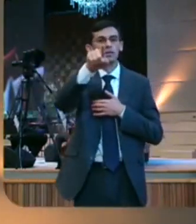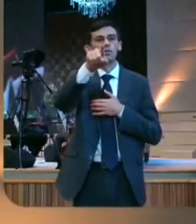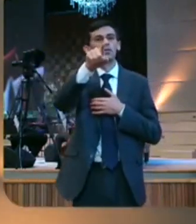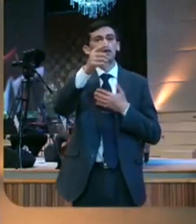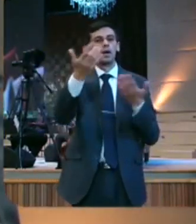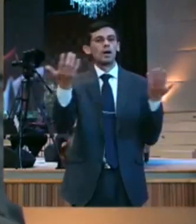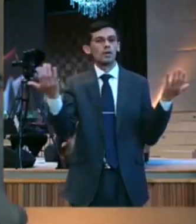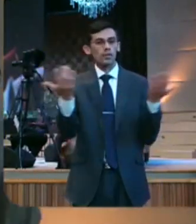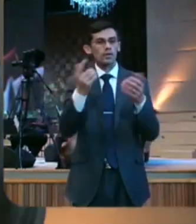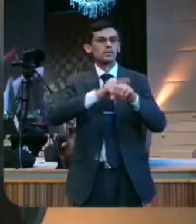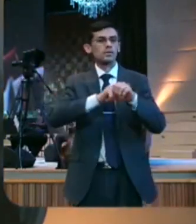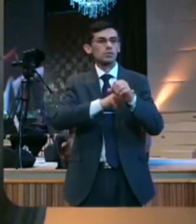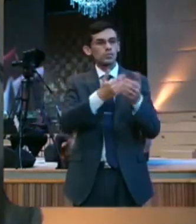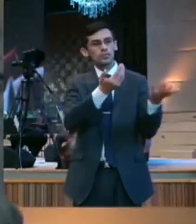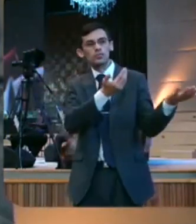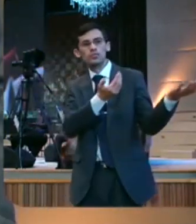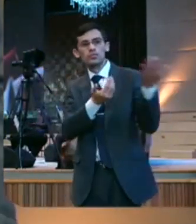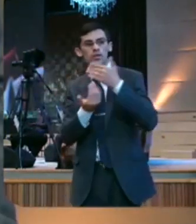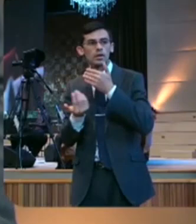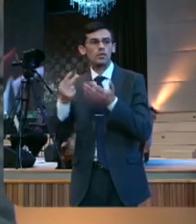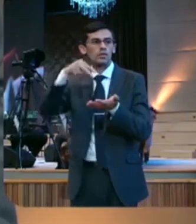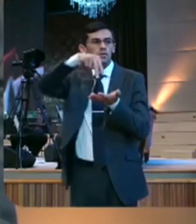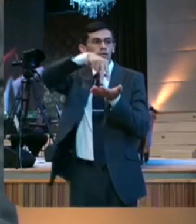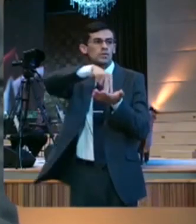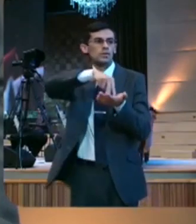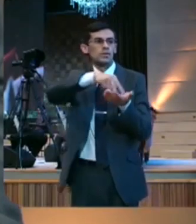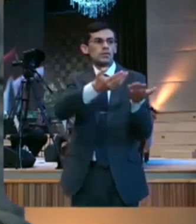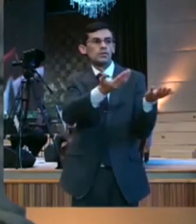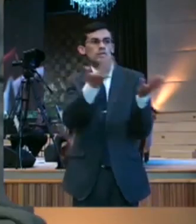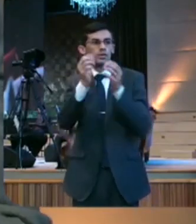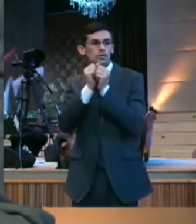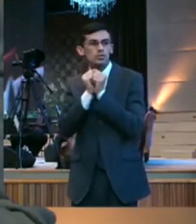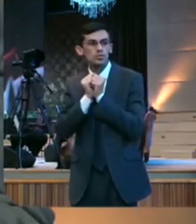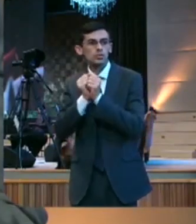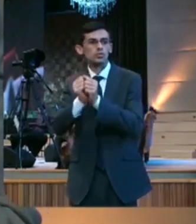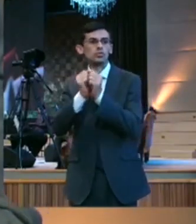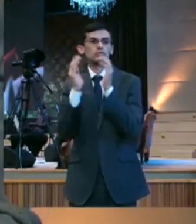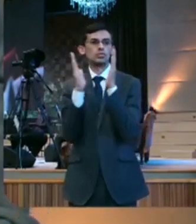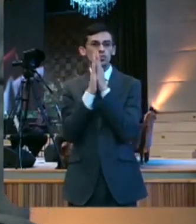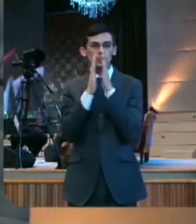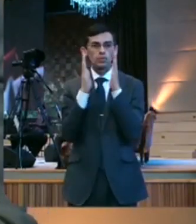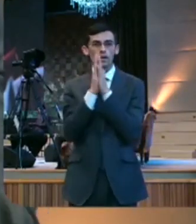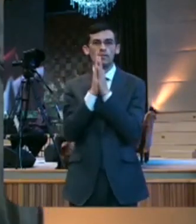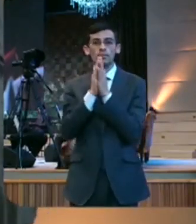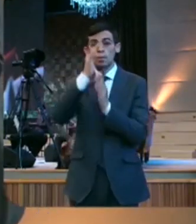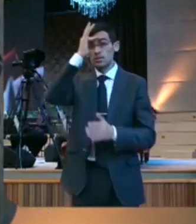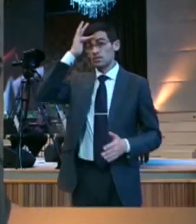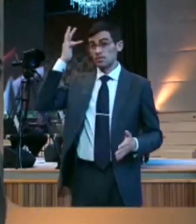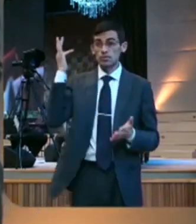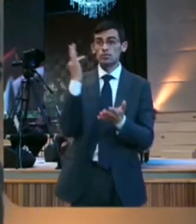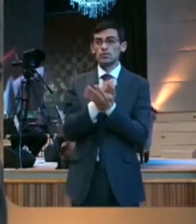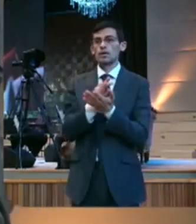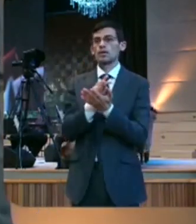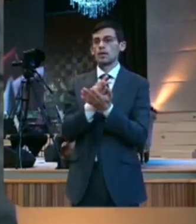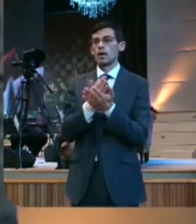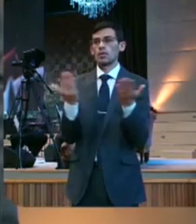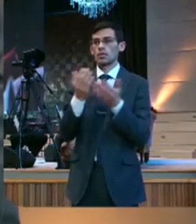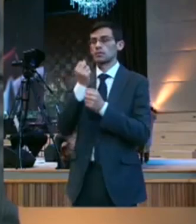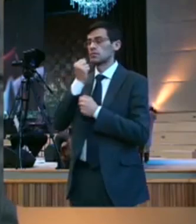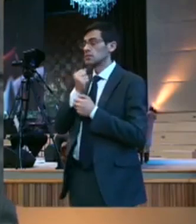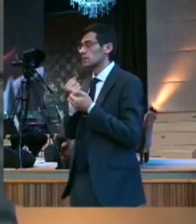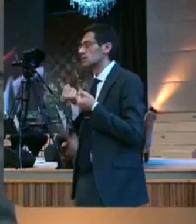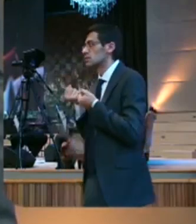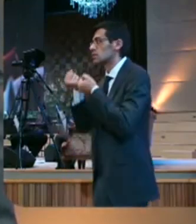negócio? Então vai saindo do teu lugar para a gente orar junto, e você vai nesse ato de fé dizendo: Senhor, eu estou colocando o Senhor em primeiro